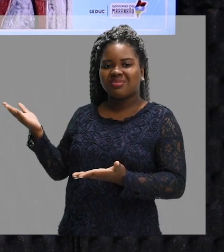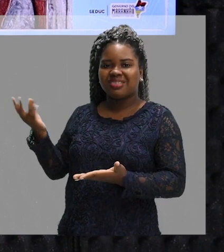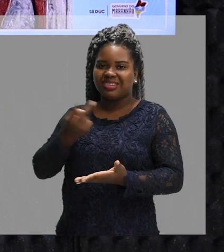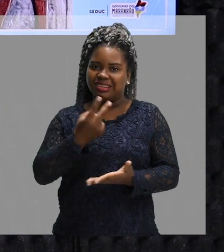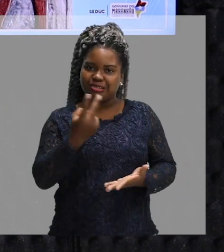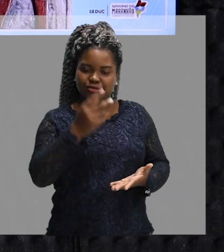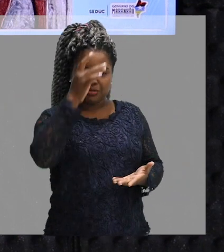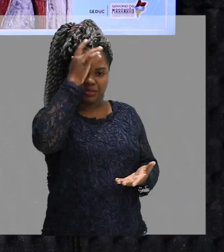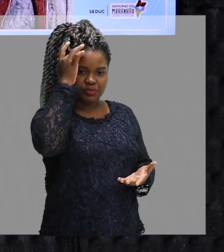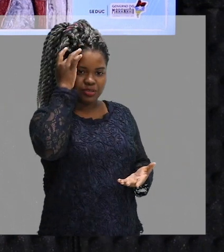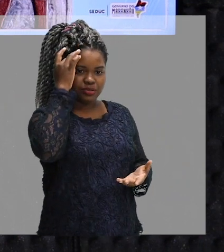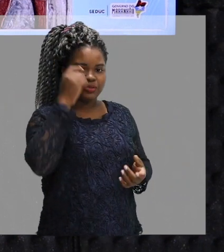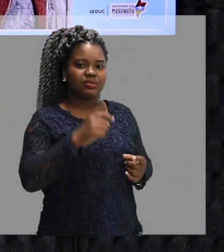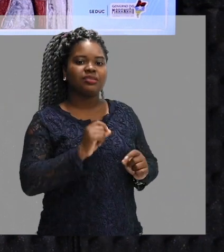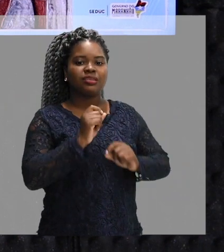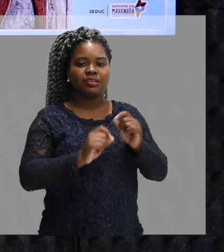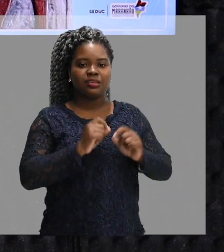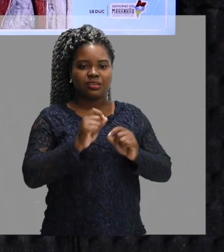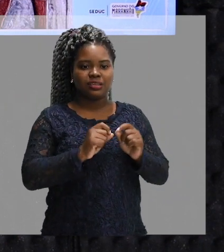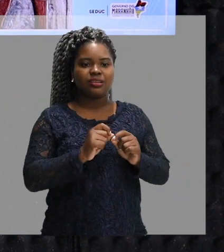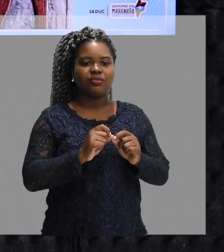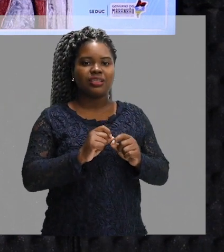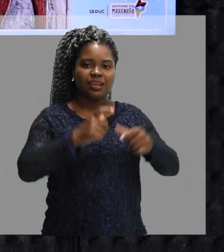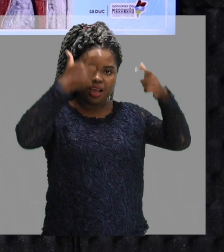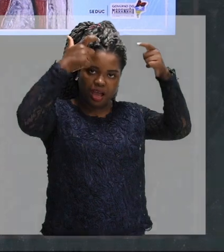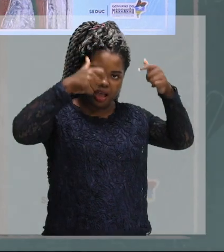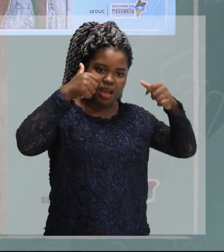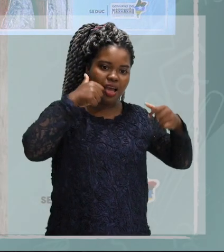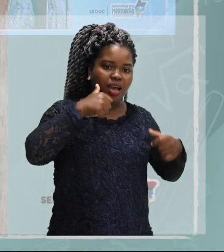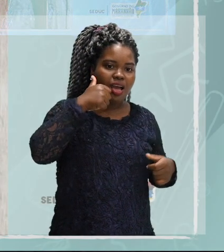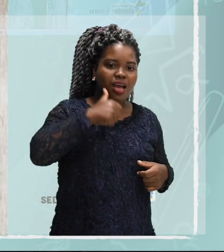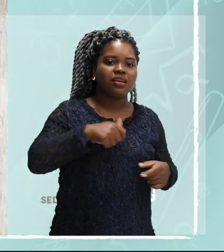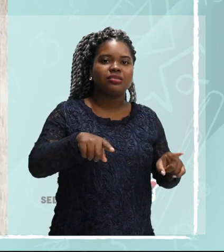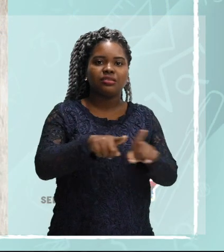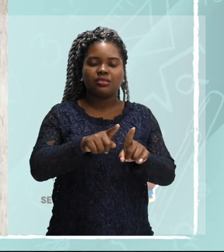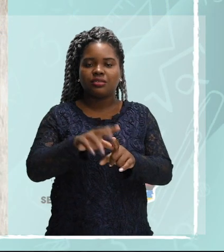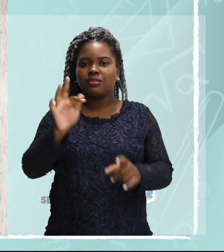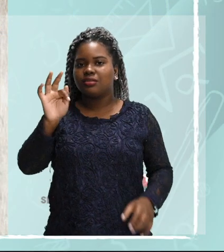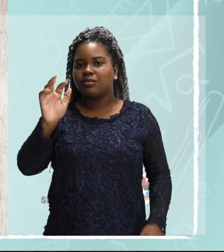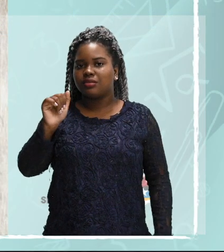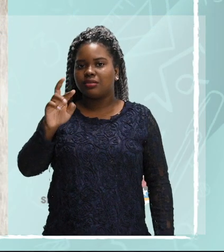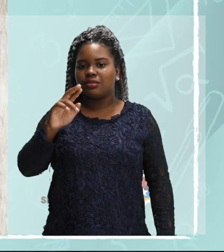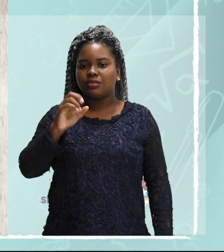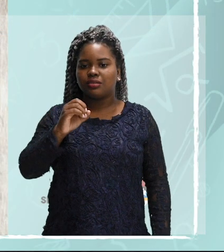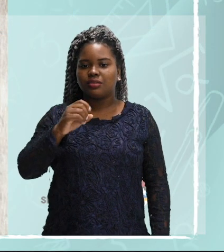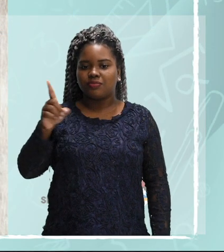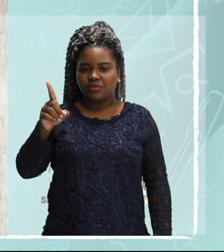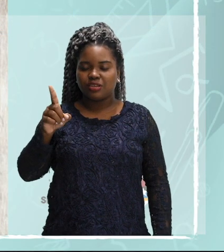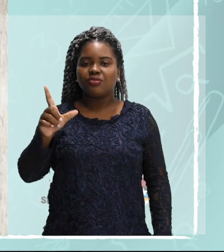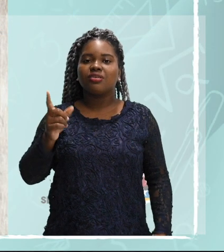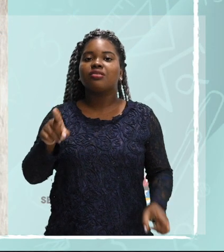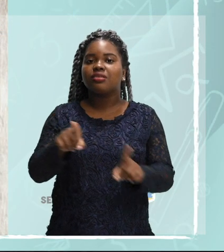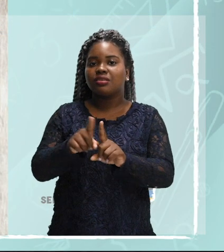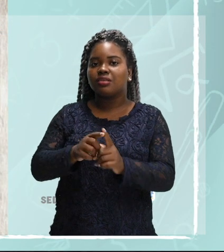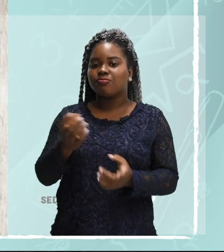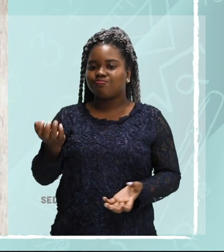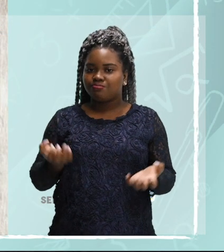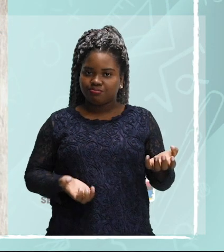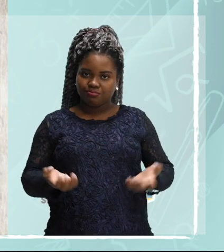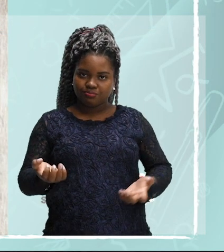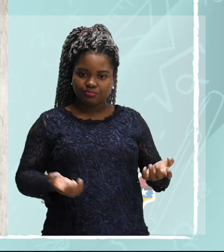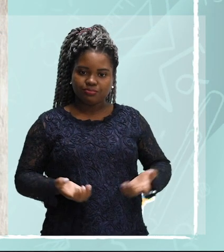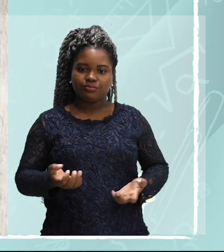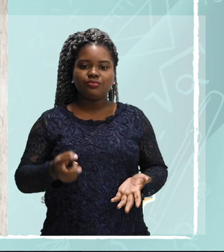importância grande, porque a rainha e o faraó estão da altura, né, da mesma altura sentado, e um servo que, em